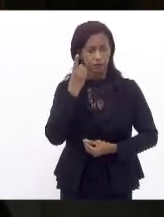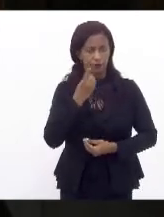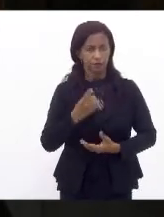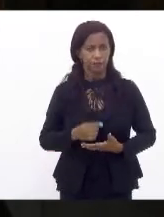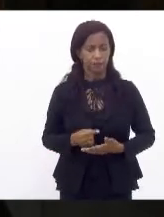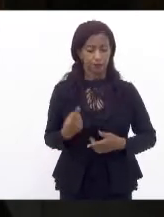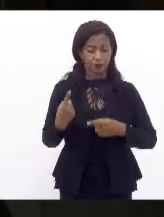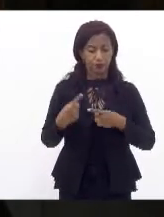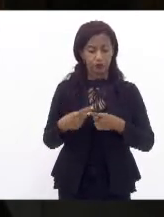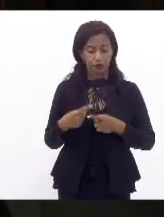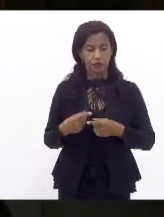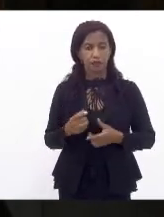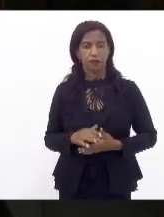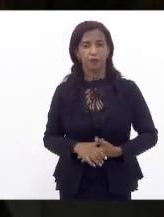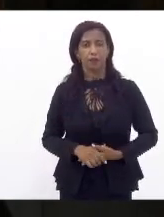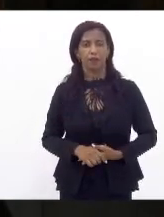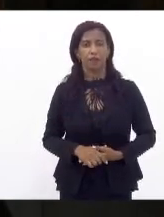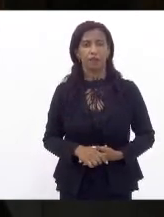porque...